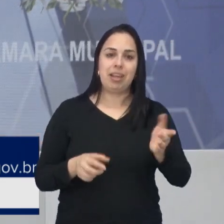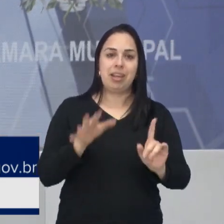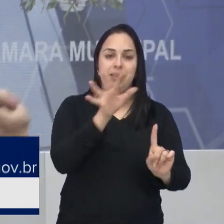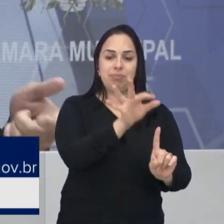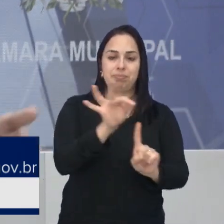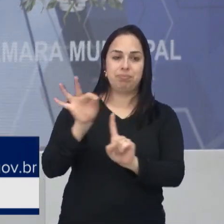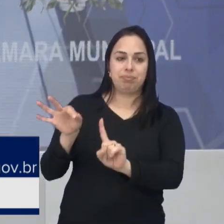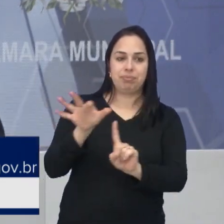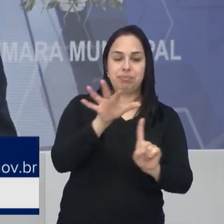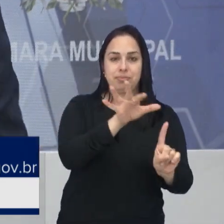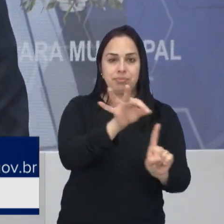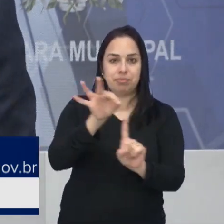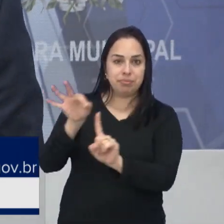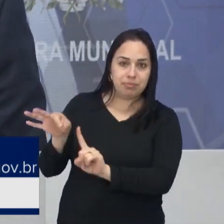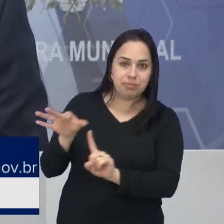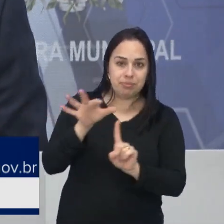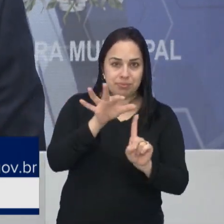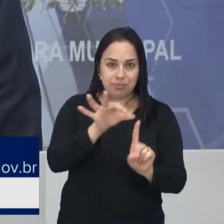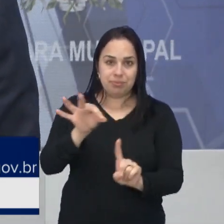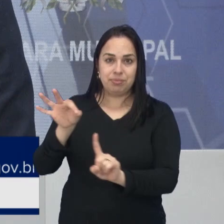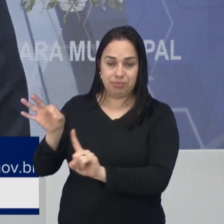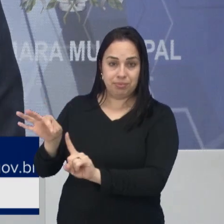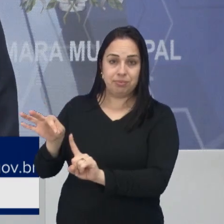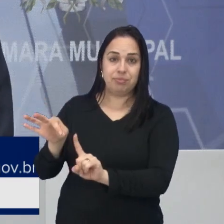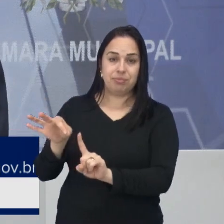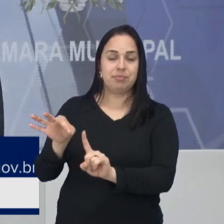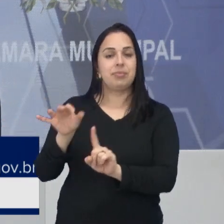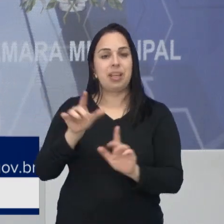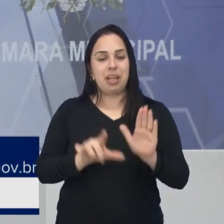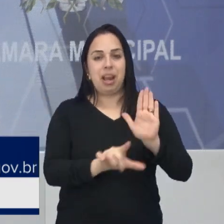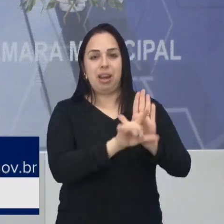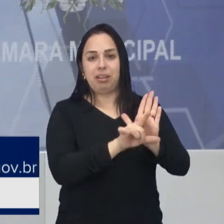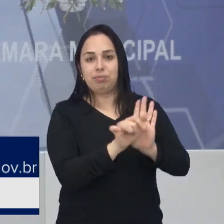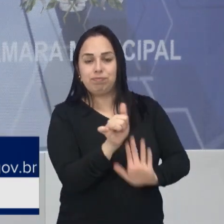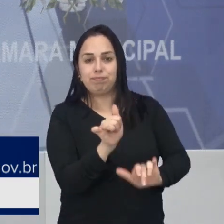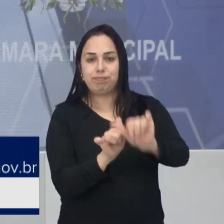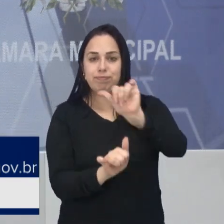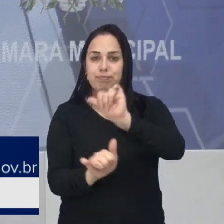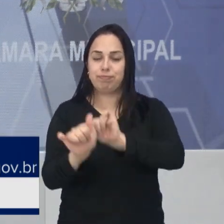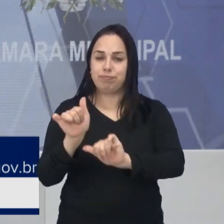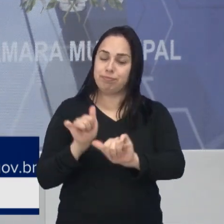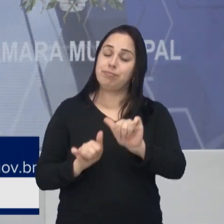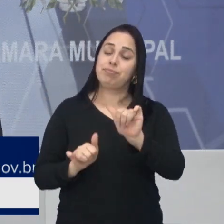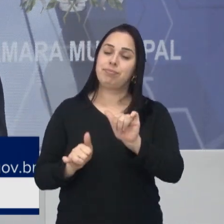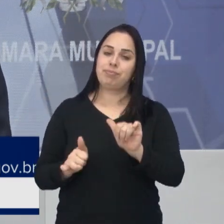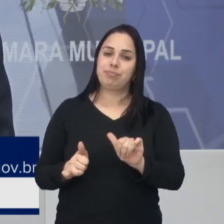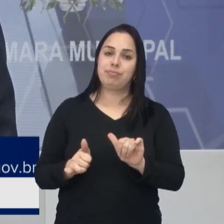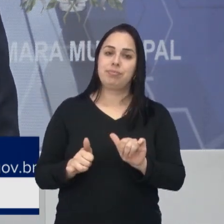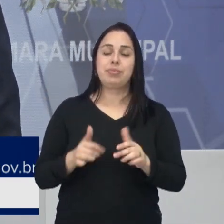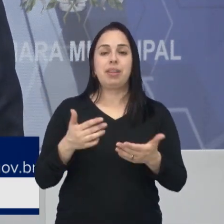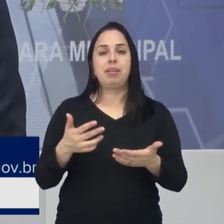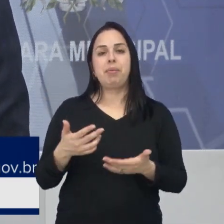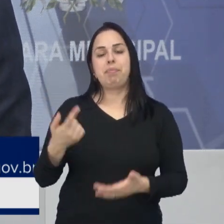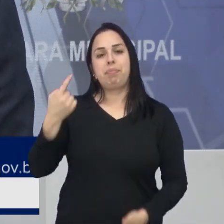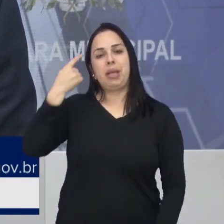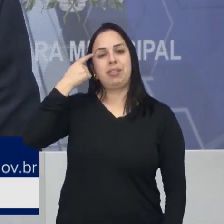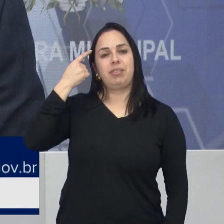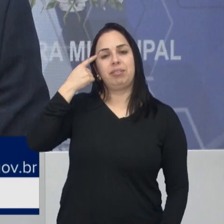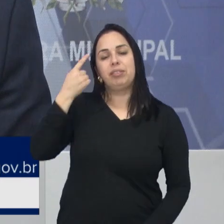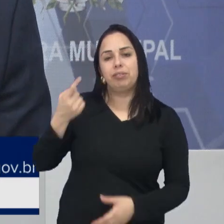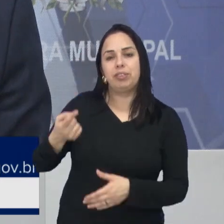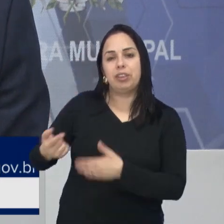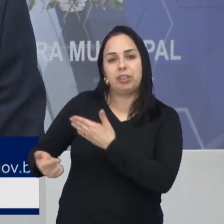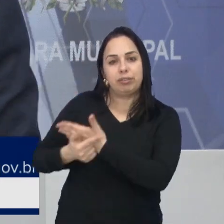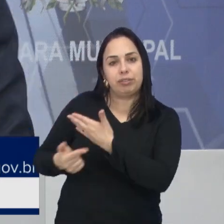nomeações de funções de confiança, que a lei altera, aumenta essas funções de confiança, né? Fala em servidor nomeado, mas é evidente que